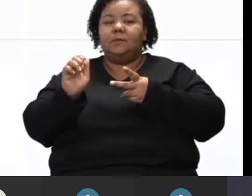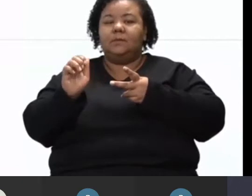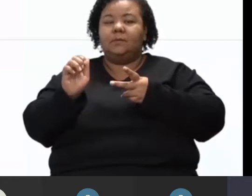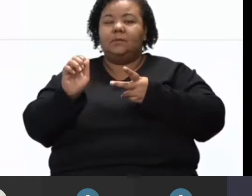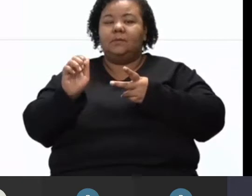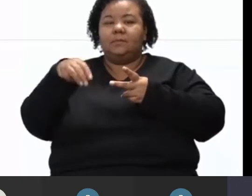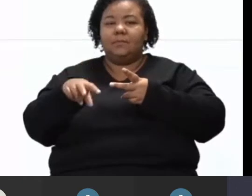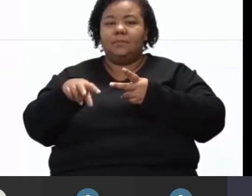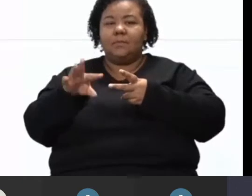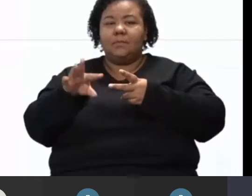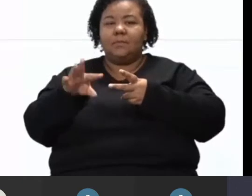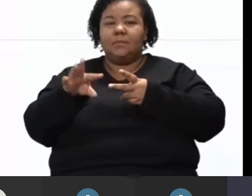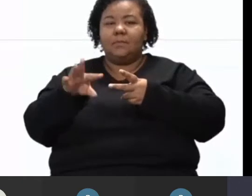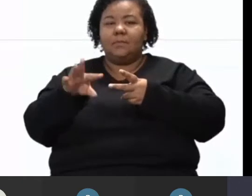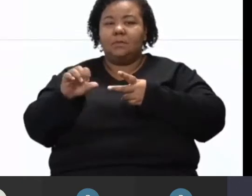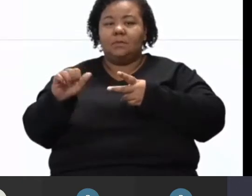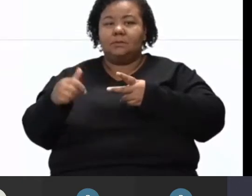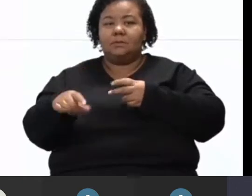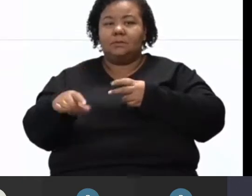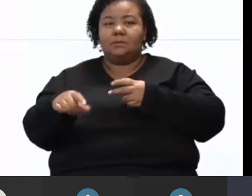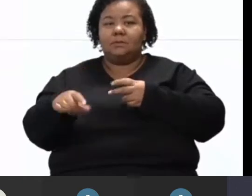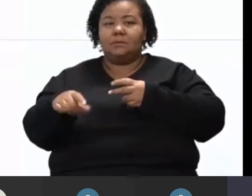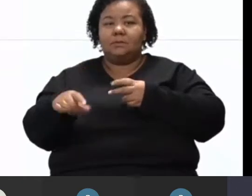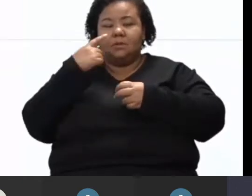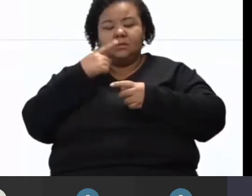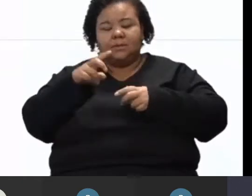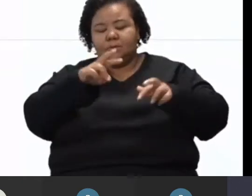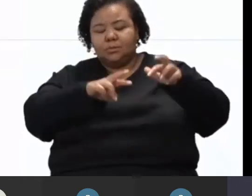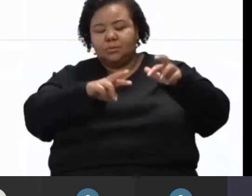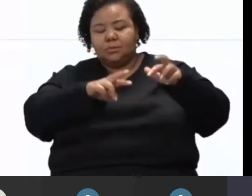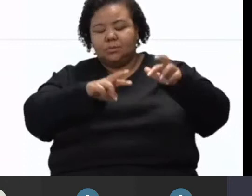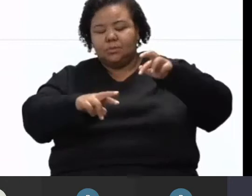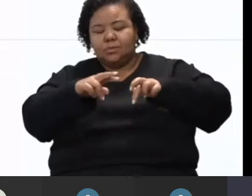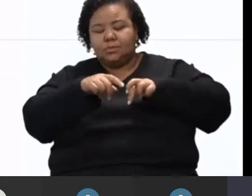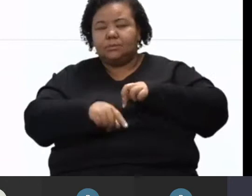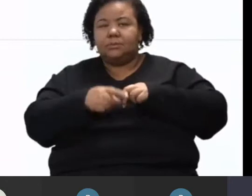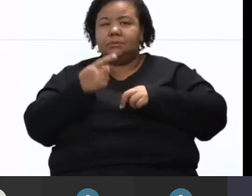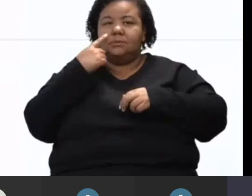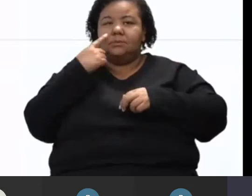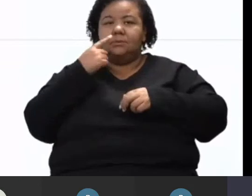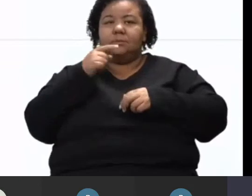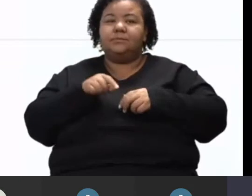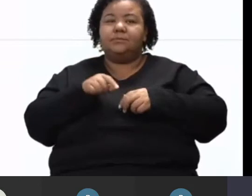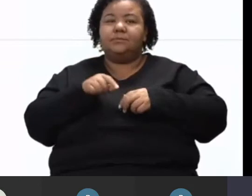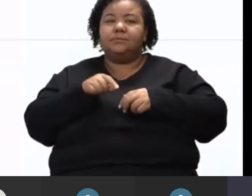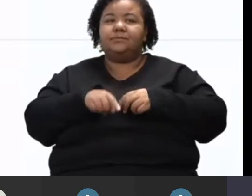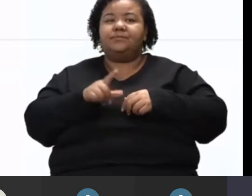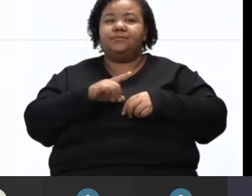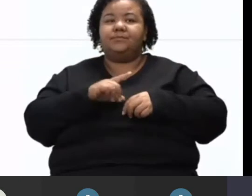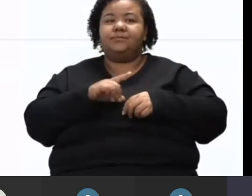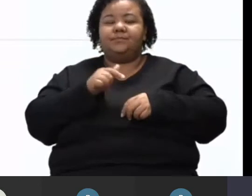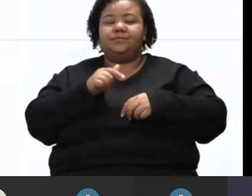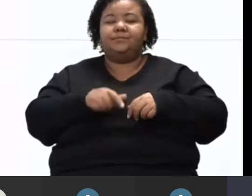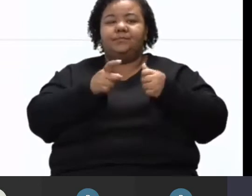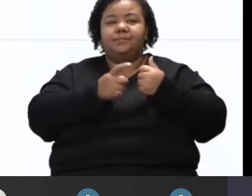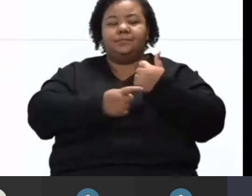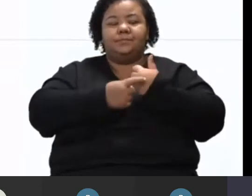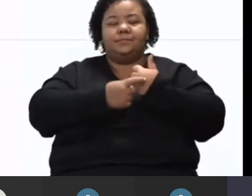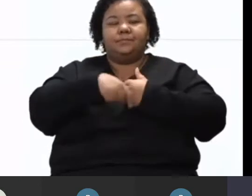a análise macroscópica dessas células fúngicas. Então, repare que aqui nós temos uma